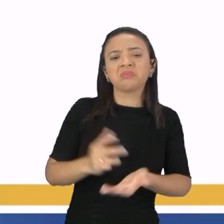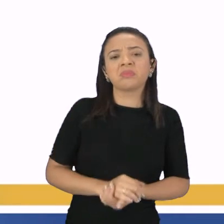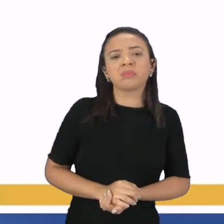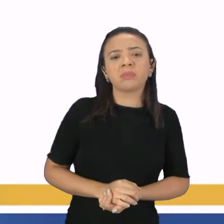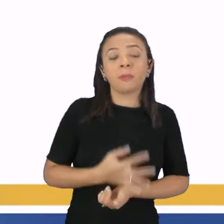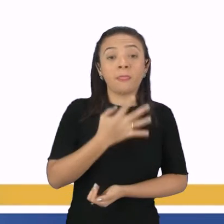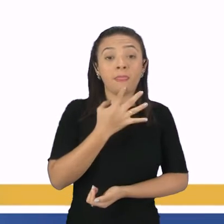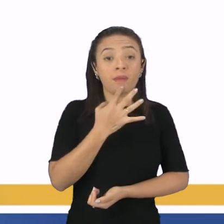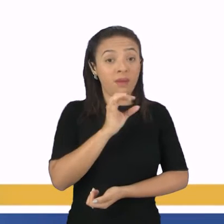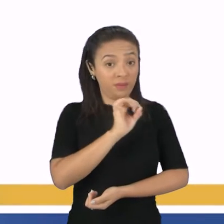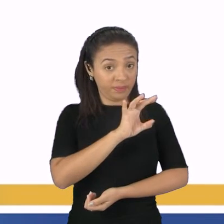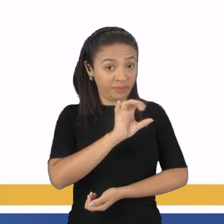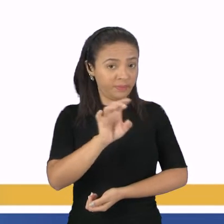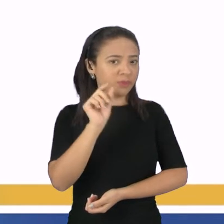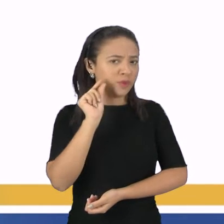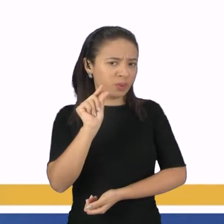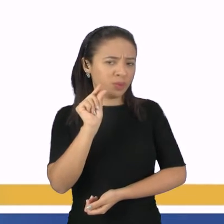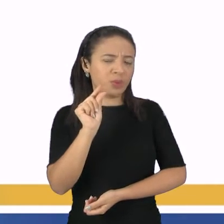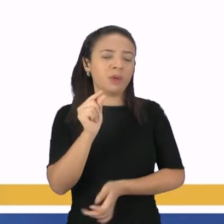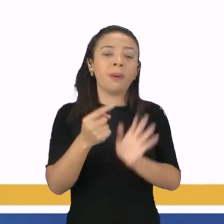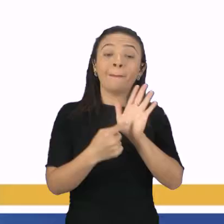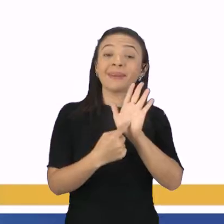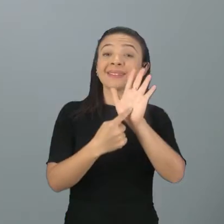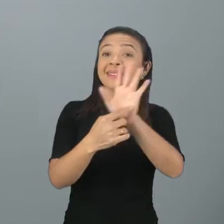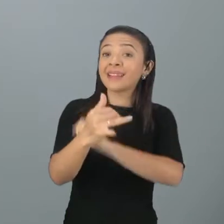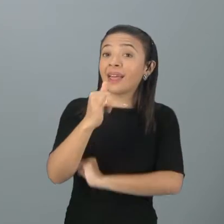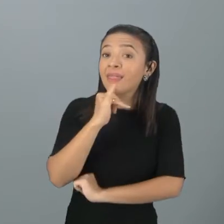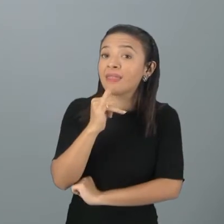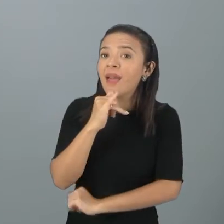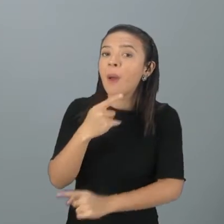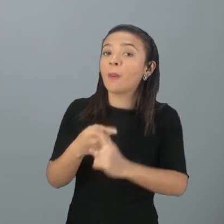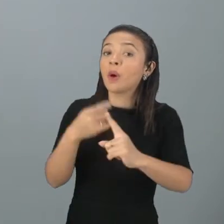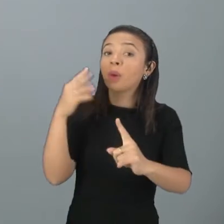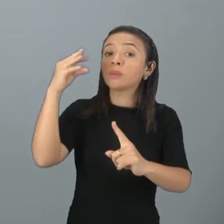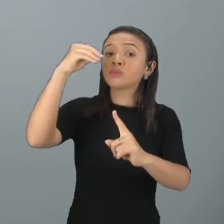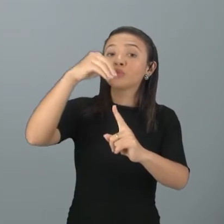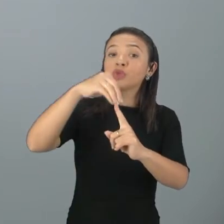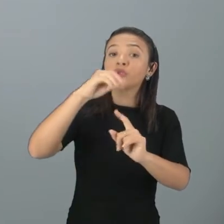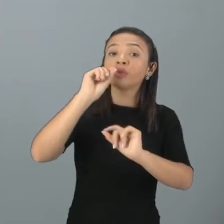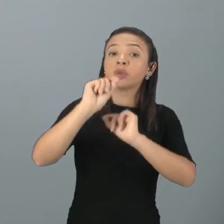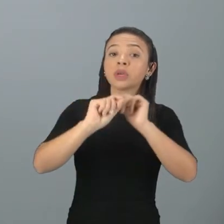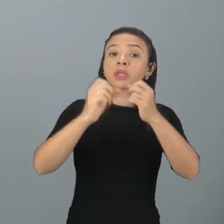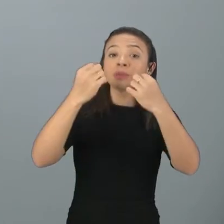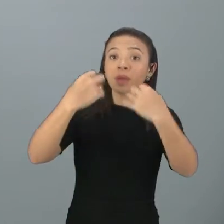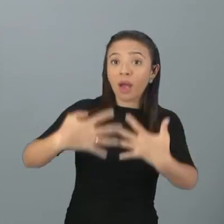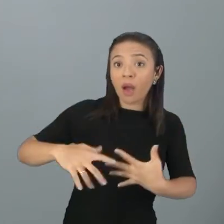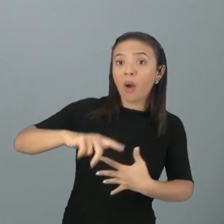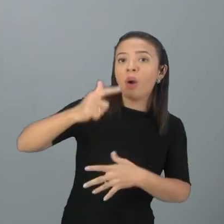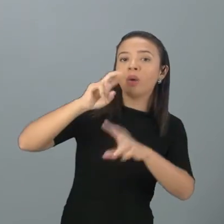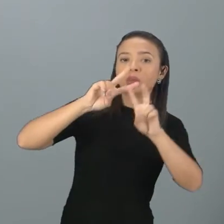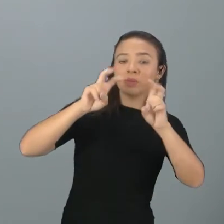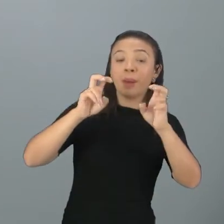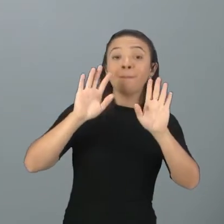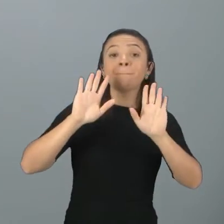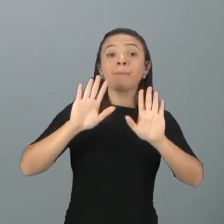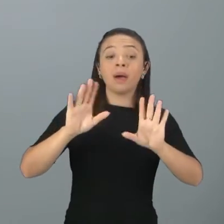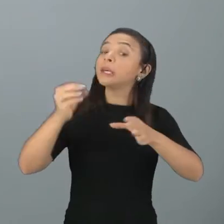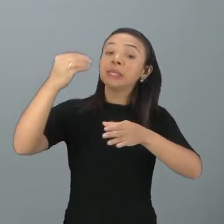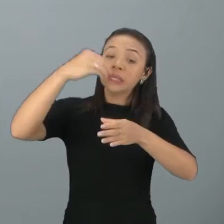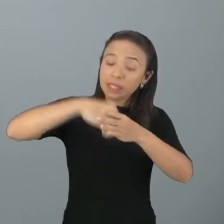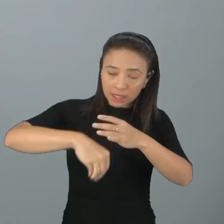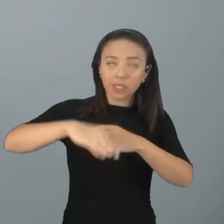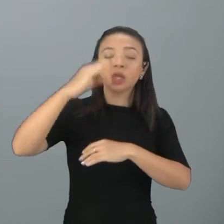pouquinho de cada um deles, só dando exemplos mesmo, porque o nosso objetivo hoje não é falar sobre eles, mas que dentro da